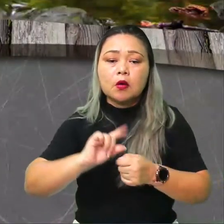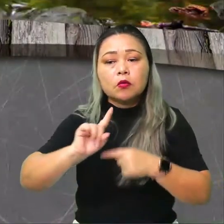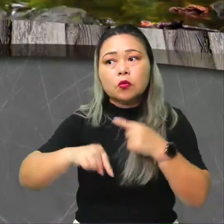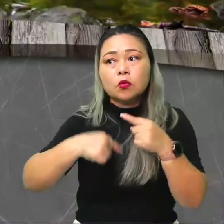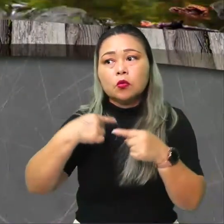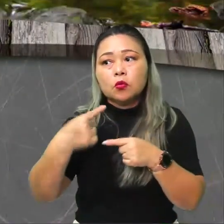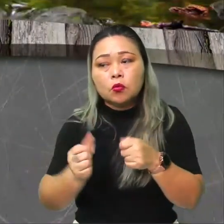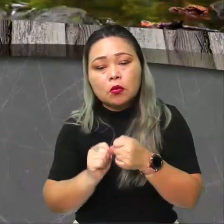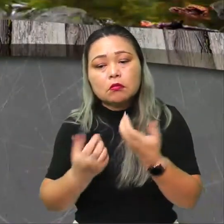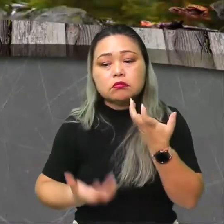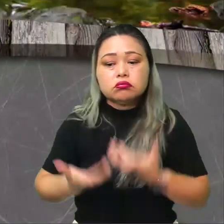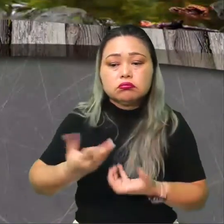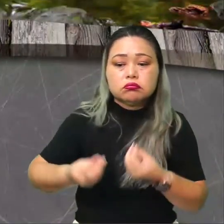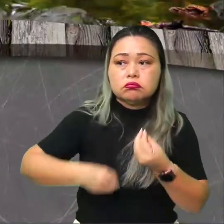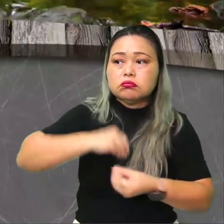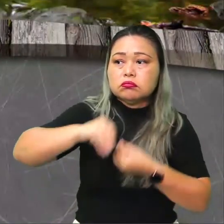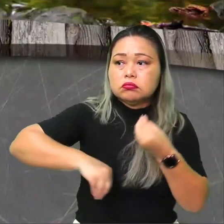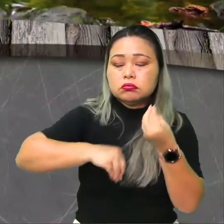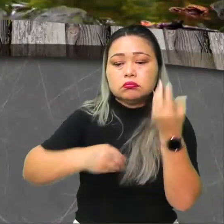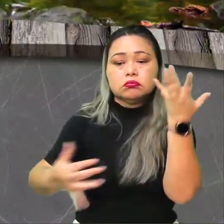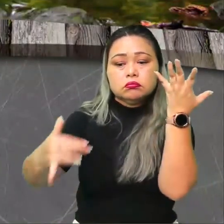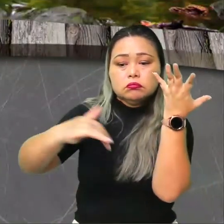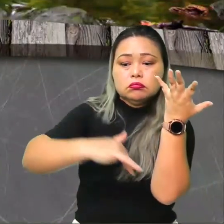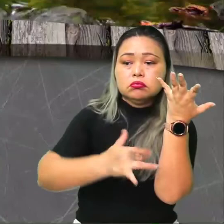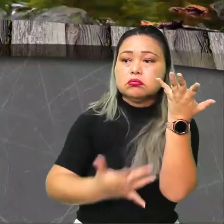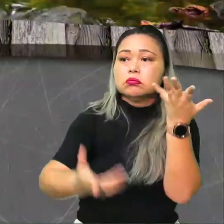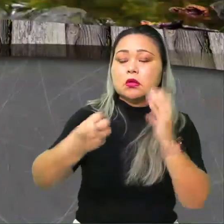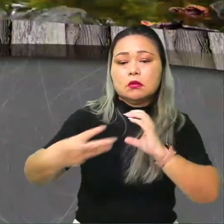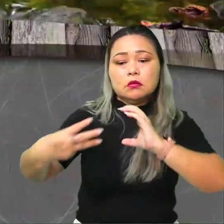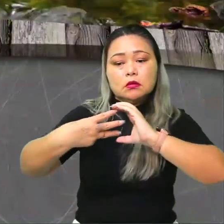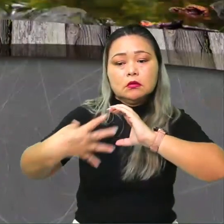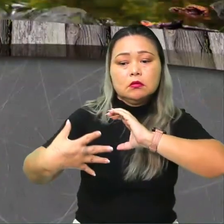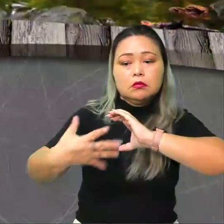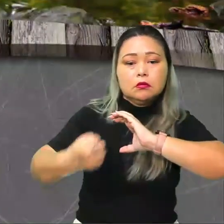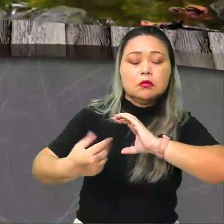realizar o processo de fermentação, o processo fotossintético e chegando na